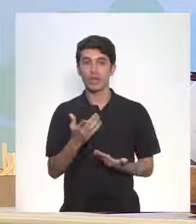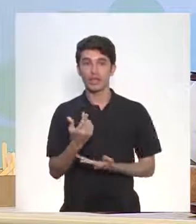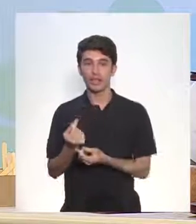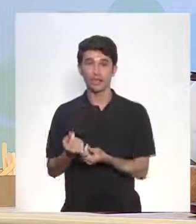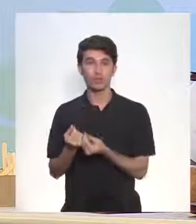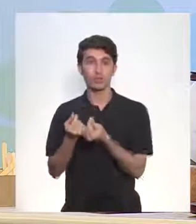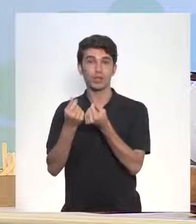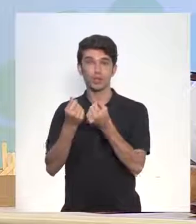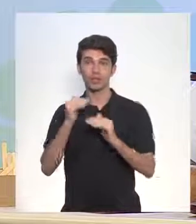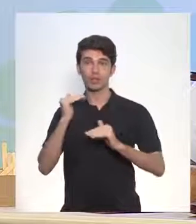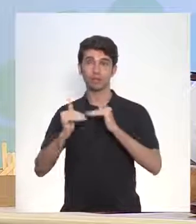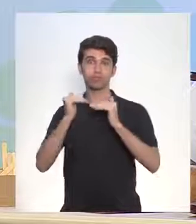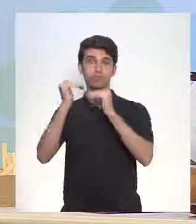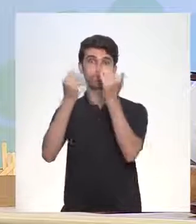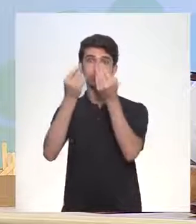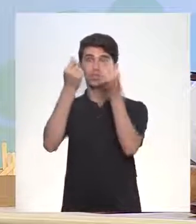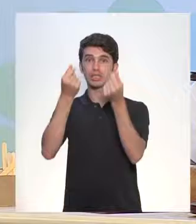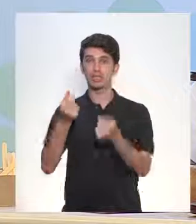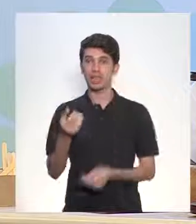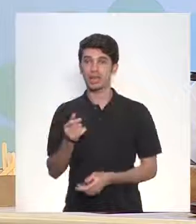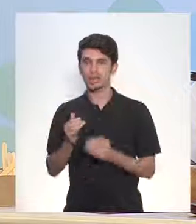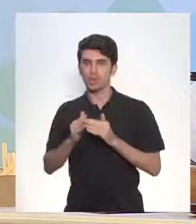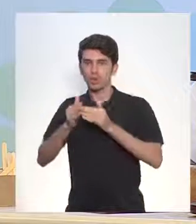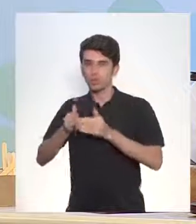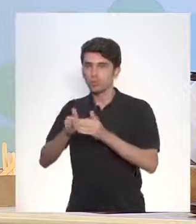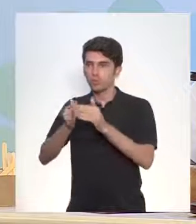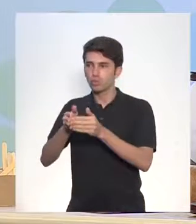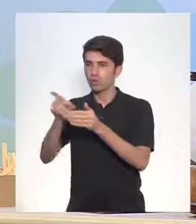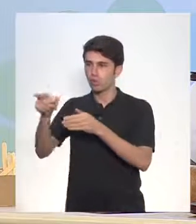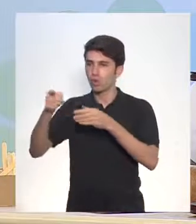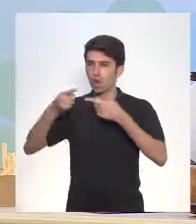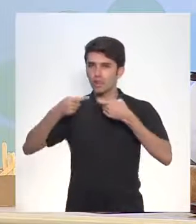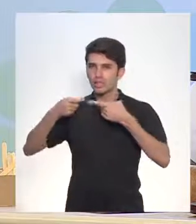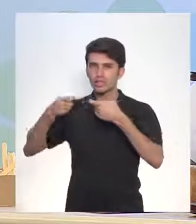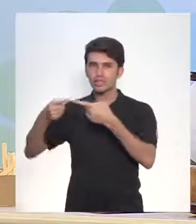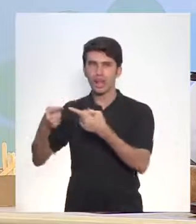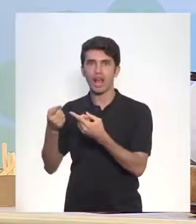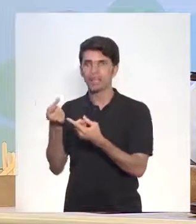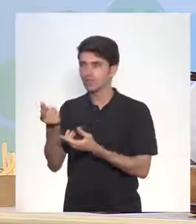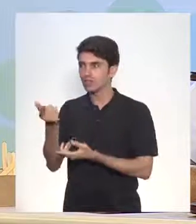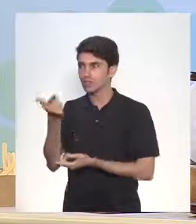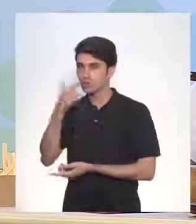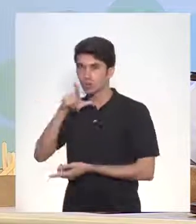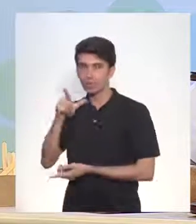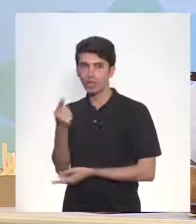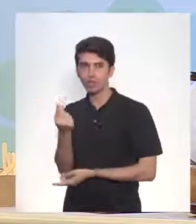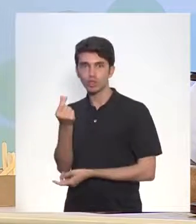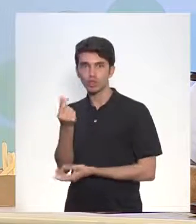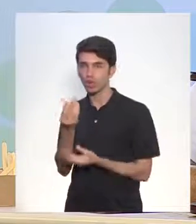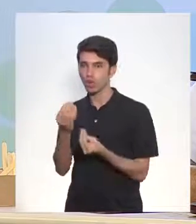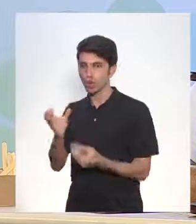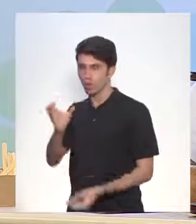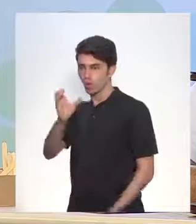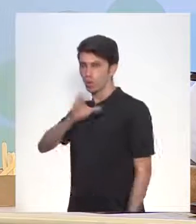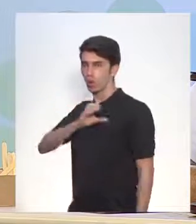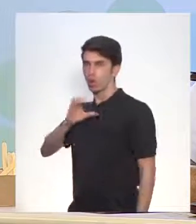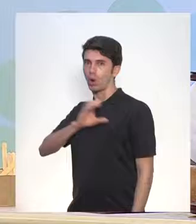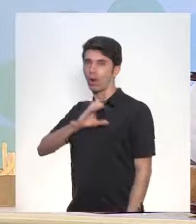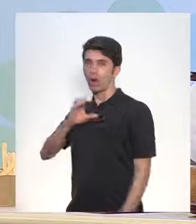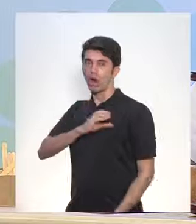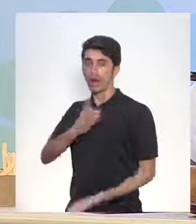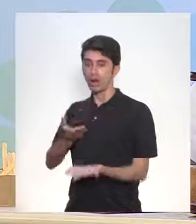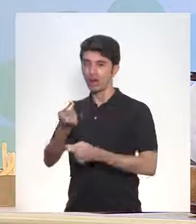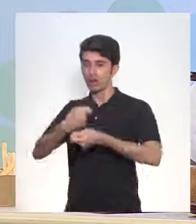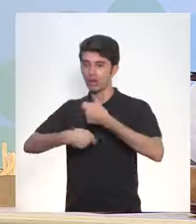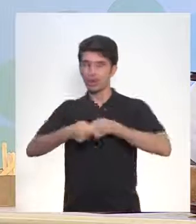estão enriquecendo muito por conta das cruzadas, eles foram até as cruzadas, eles enriqueceram demais, eles fazem todo o comércio, e